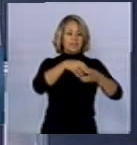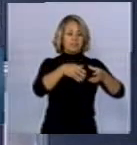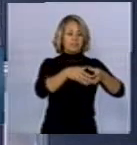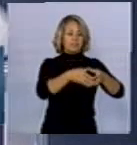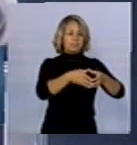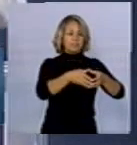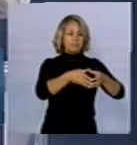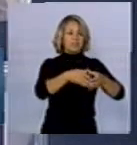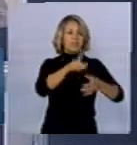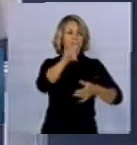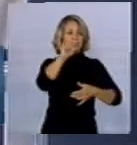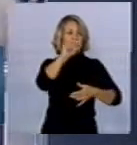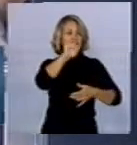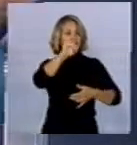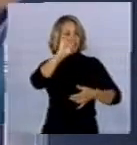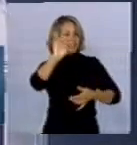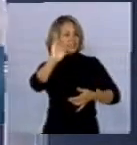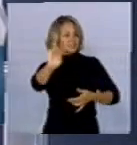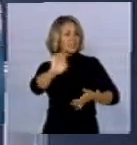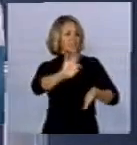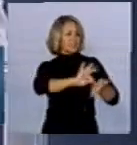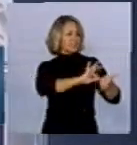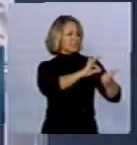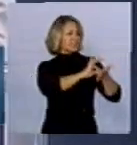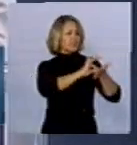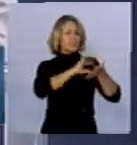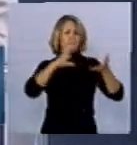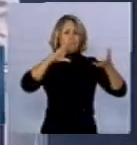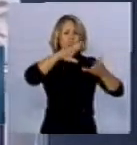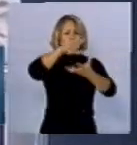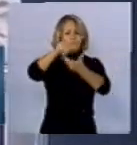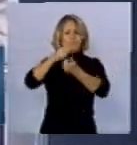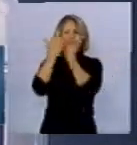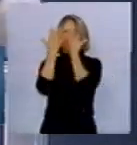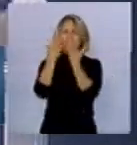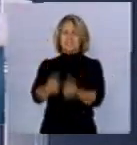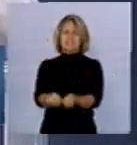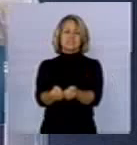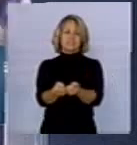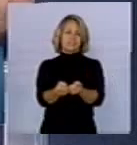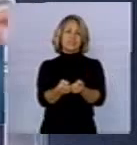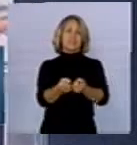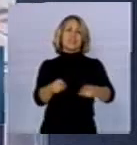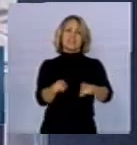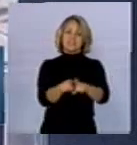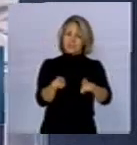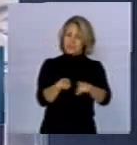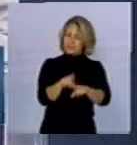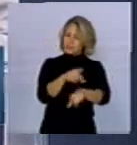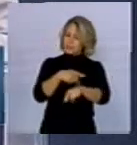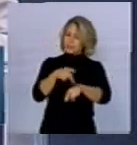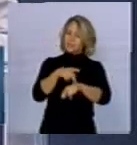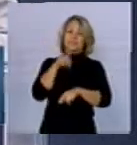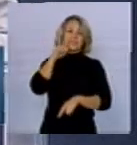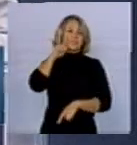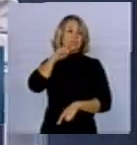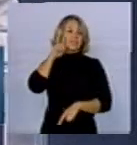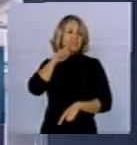e assinado pelo mundo inteiro inclusive Estados Unidos